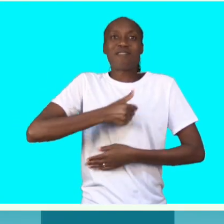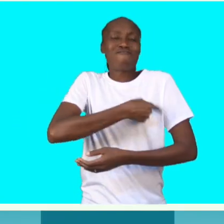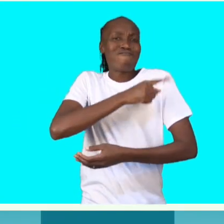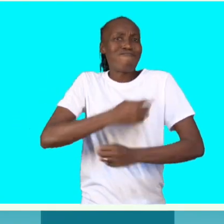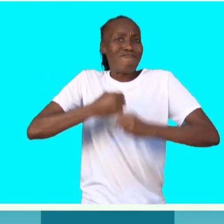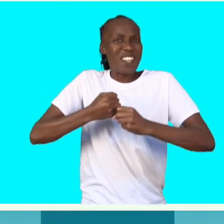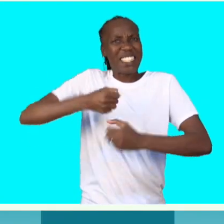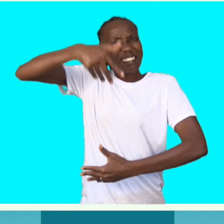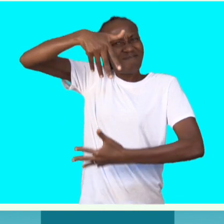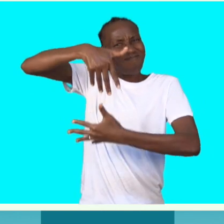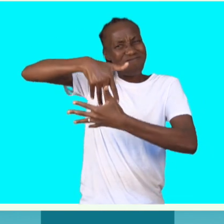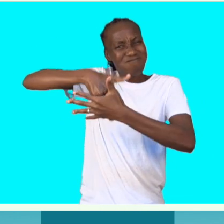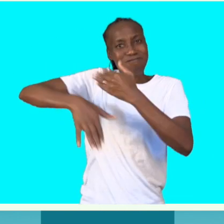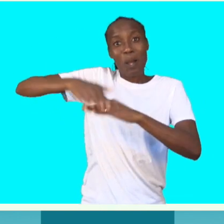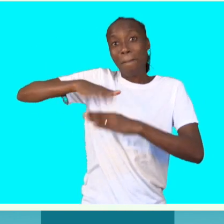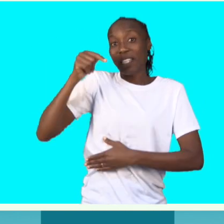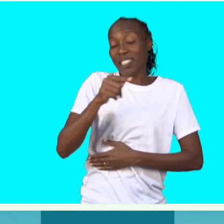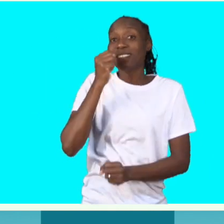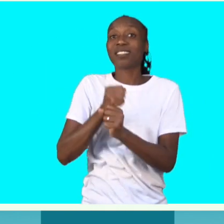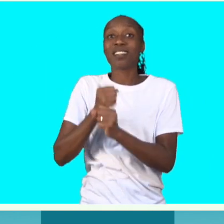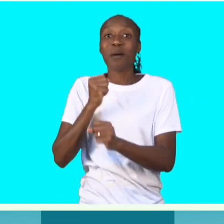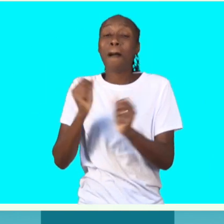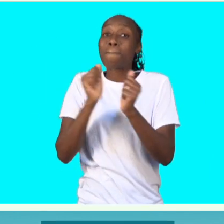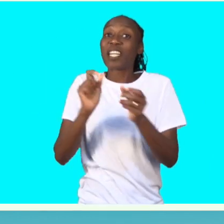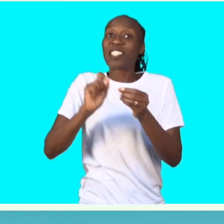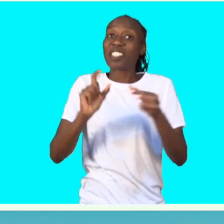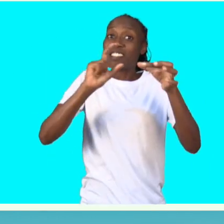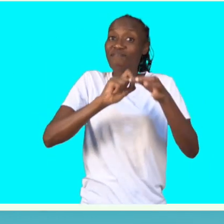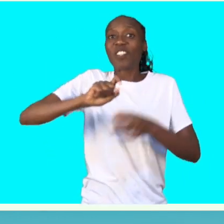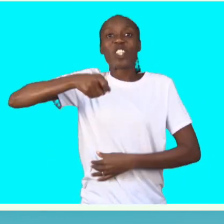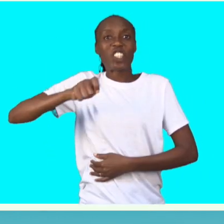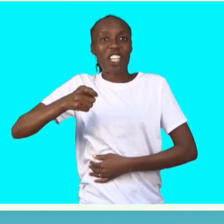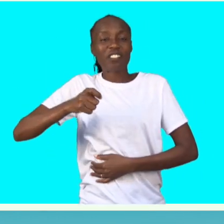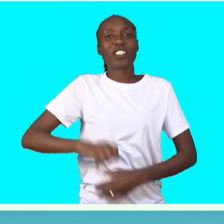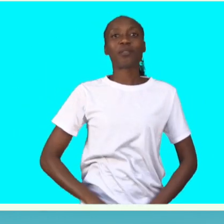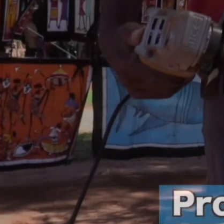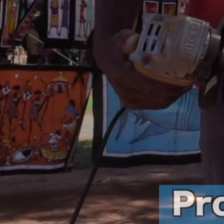esforçou em querer explorar mais aquele trabalho ali. Mas já é chaveiro.